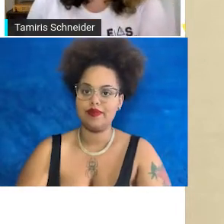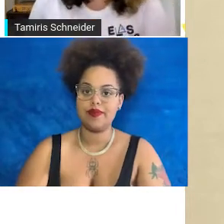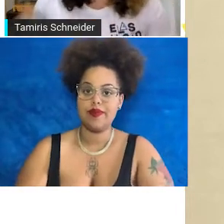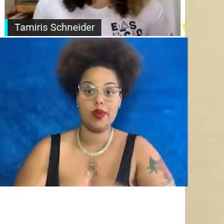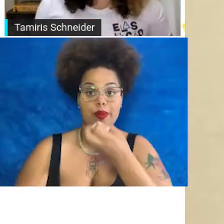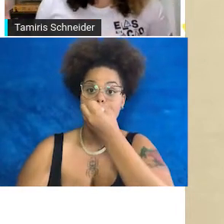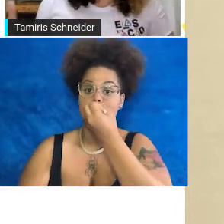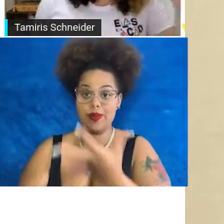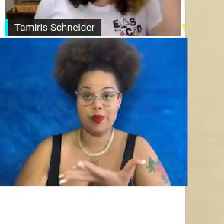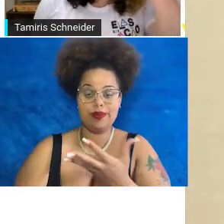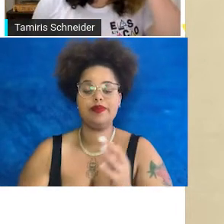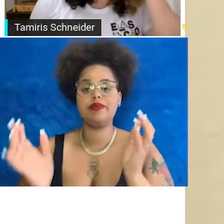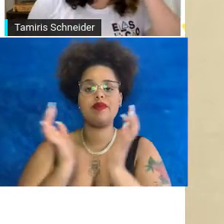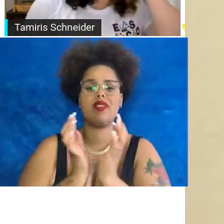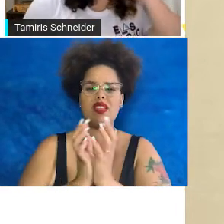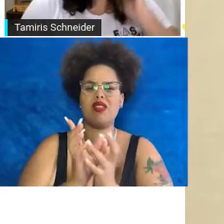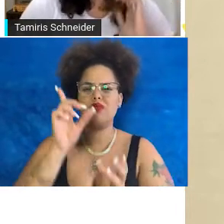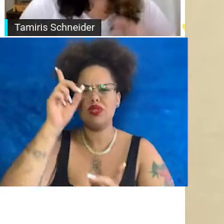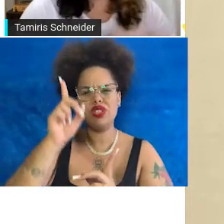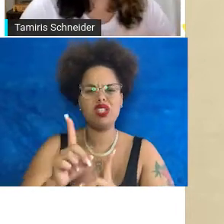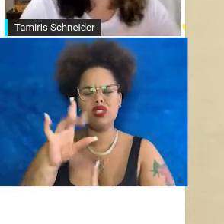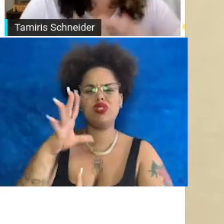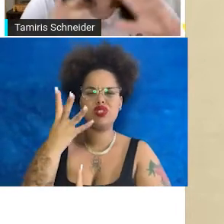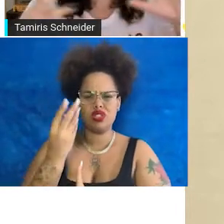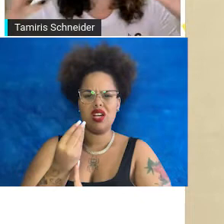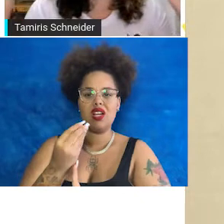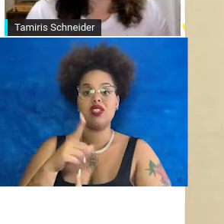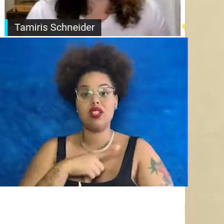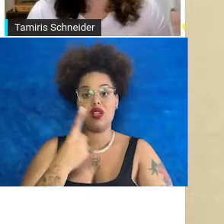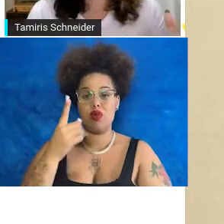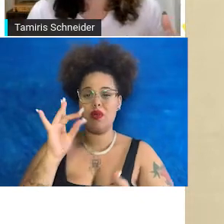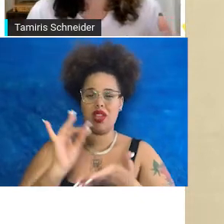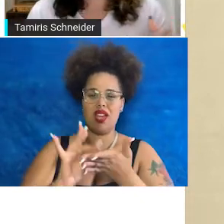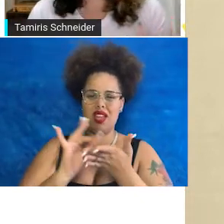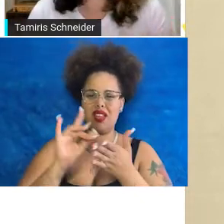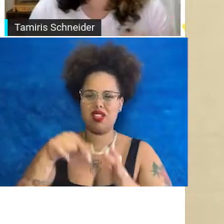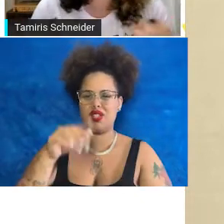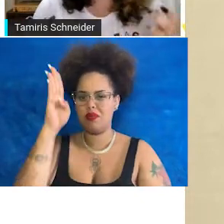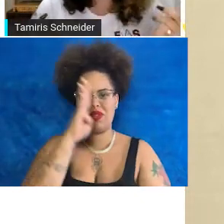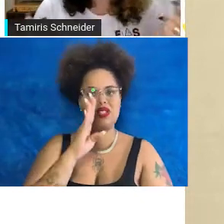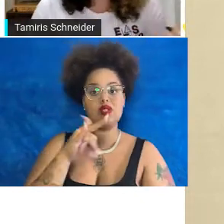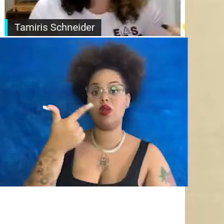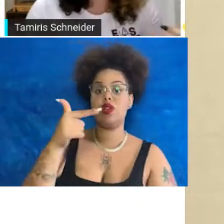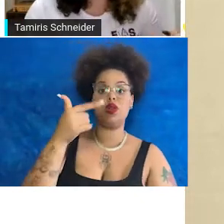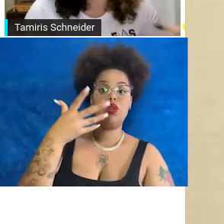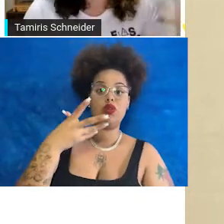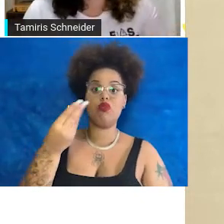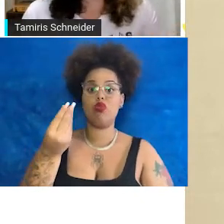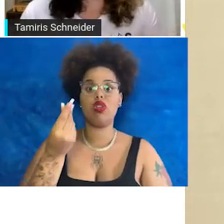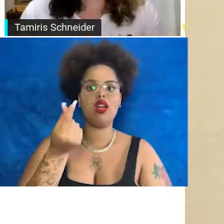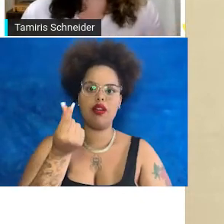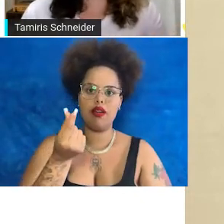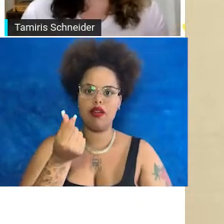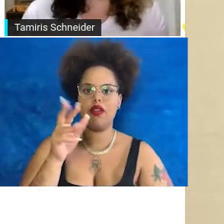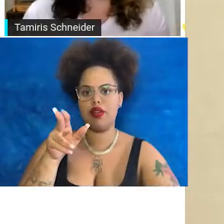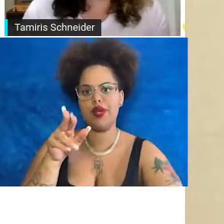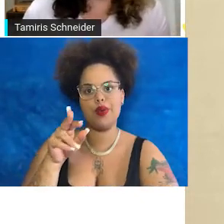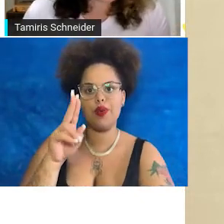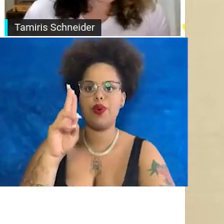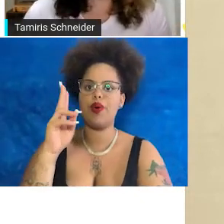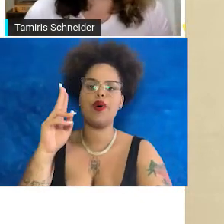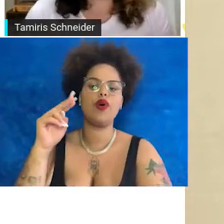Bom, a equipe de direção de arte. A gente tem uma realidade aqui no Brasil que a gente não tem muita grana igual uma